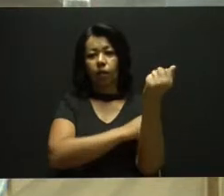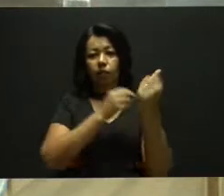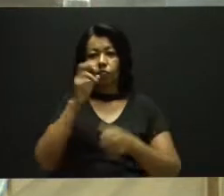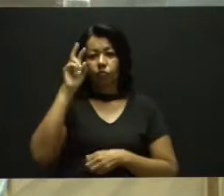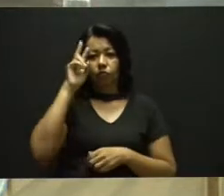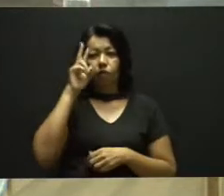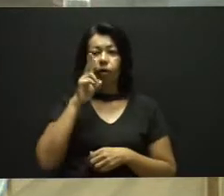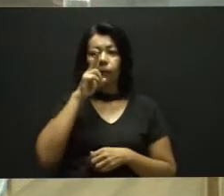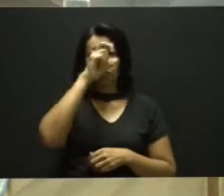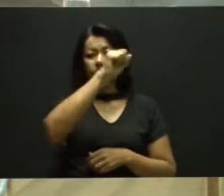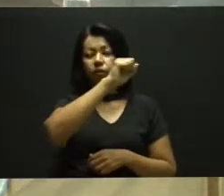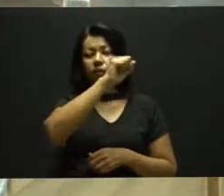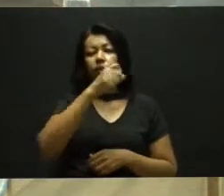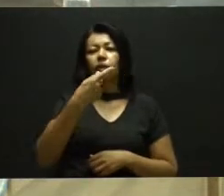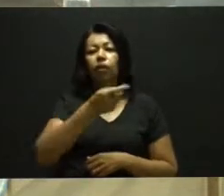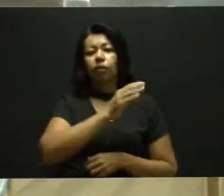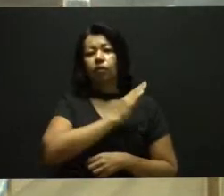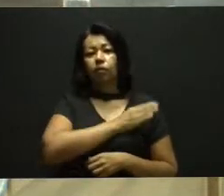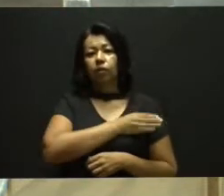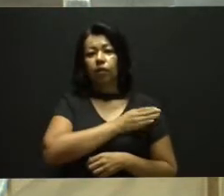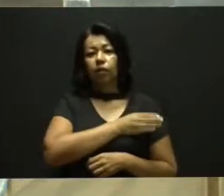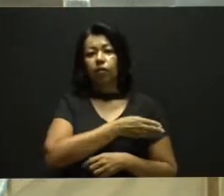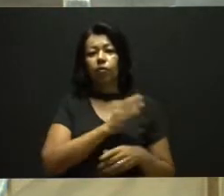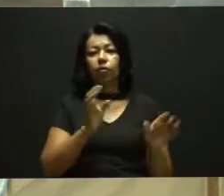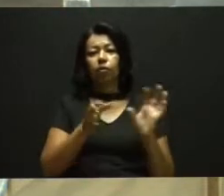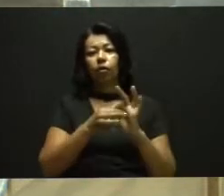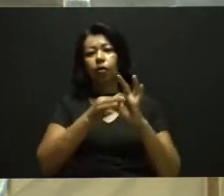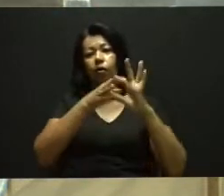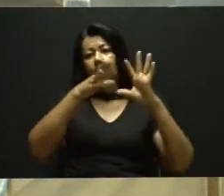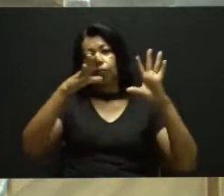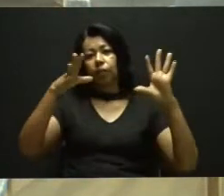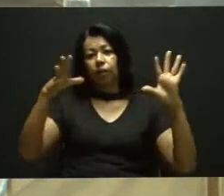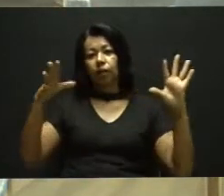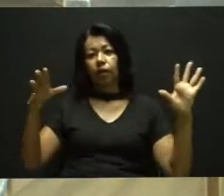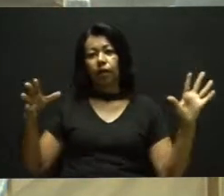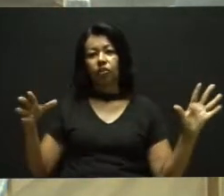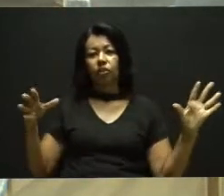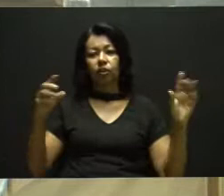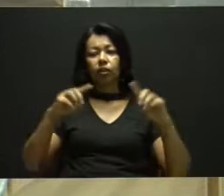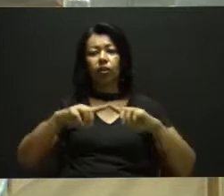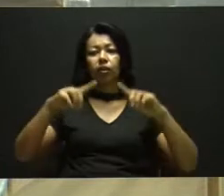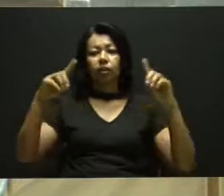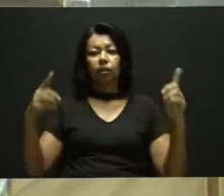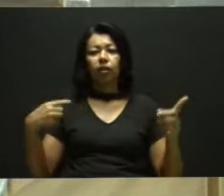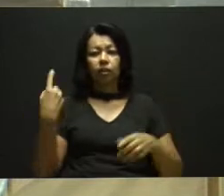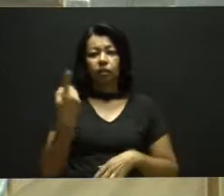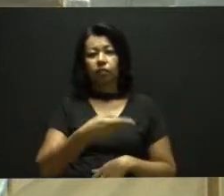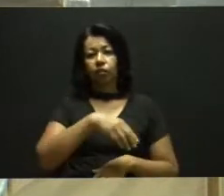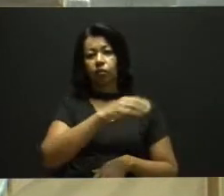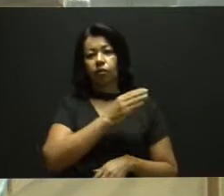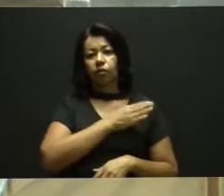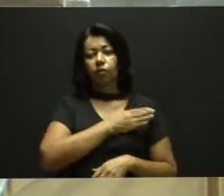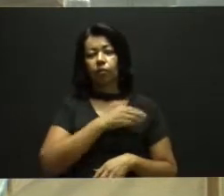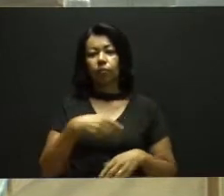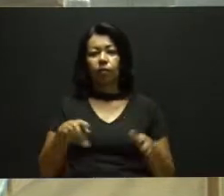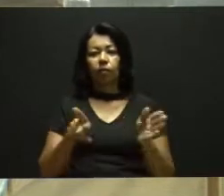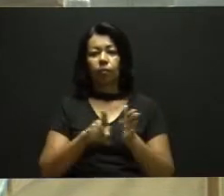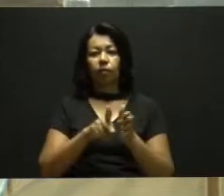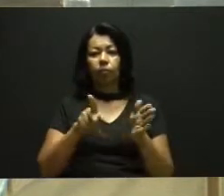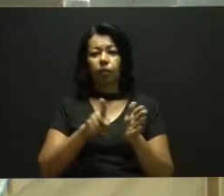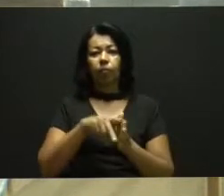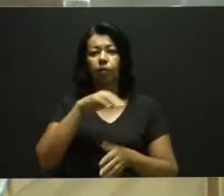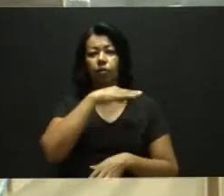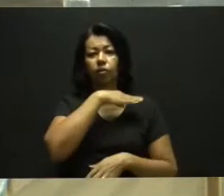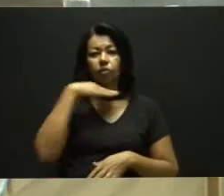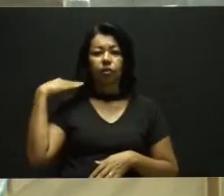com o braço forte é eu sei a liberdade ao fim o nosso bem da